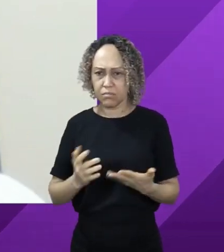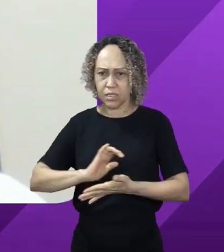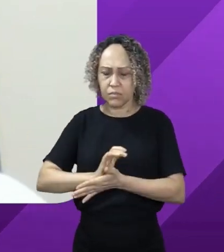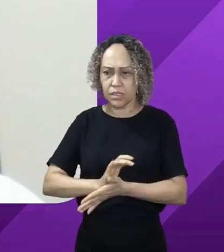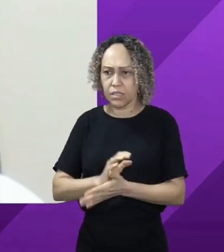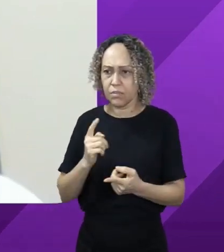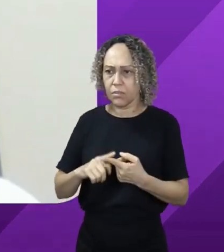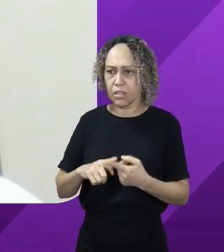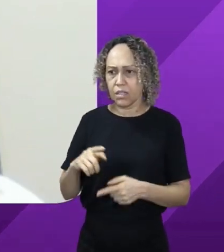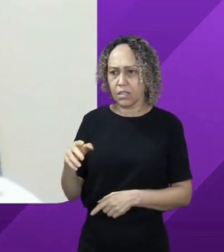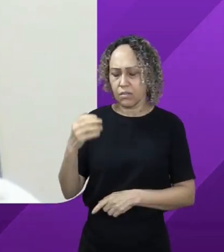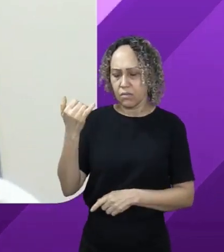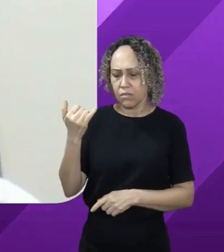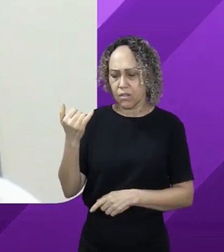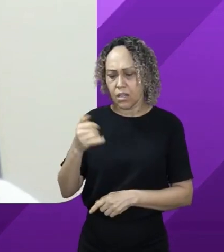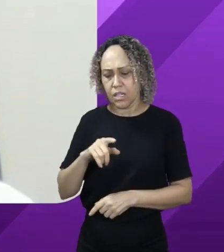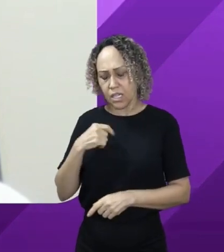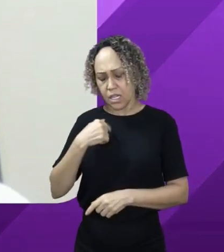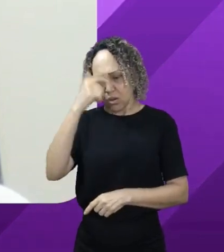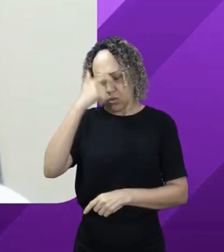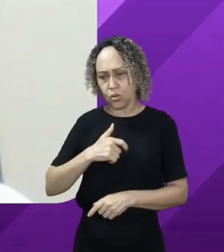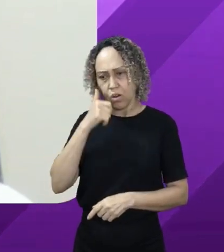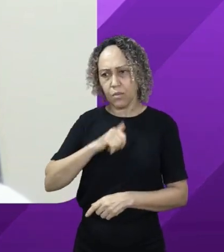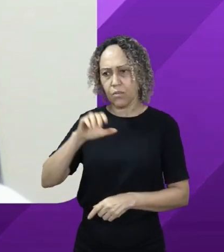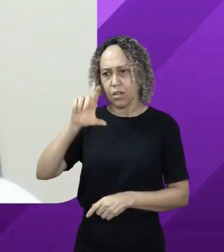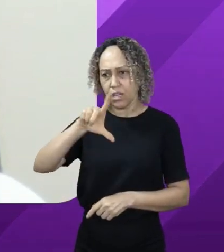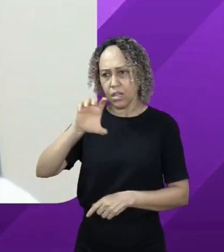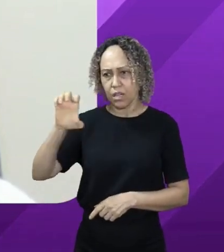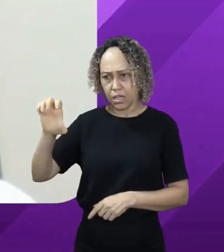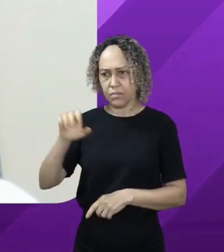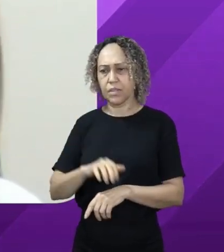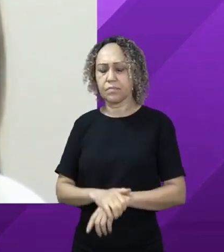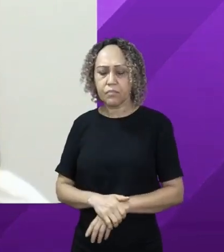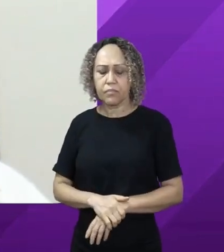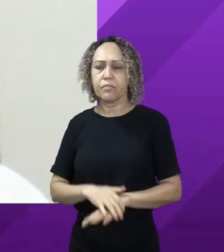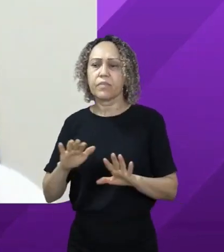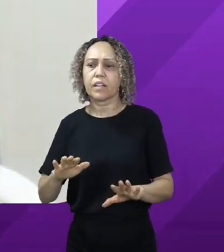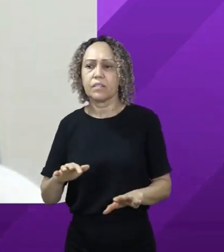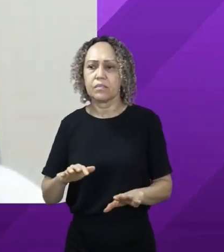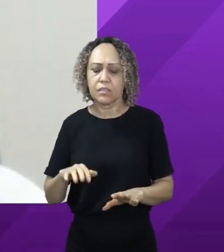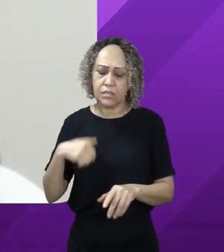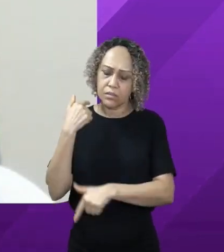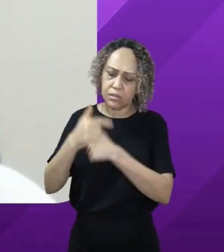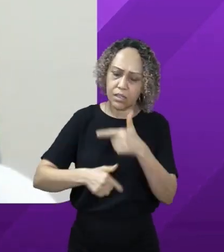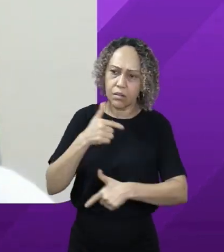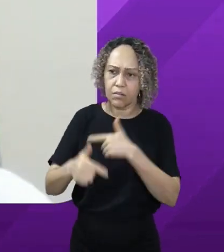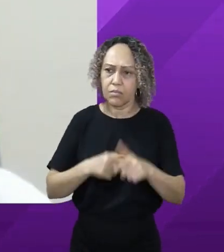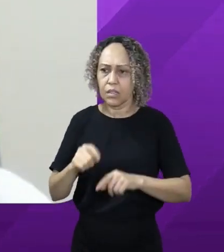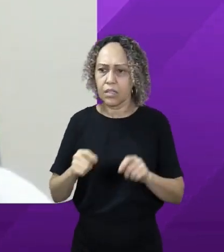essa crítica, né, e a gente reivindicava que o prefeito, que inclusive se comprometeu depois dessa ação nossa